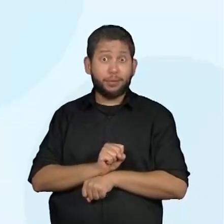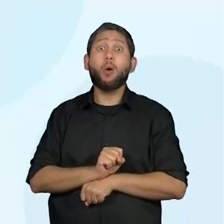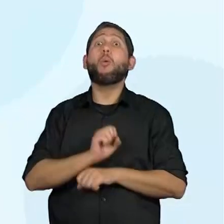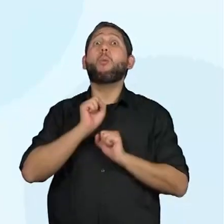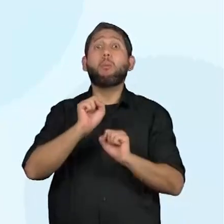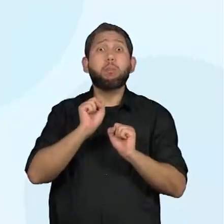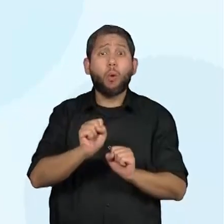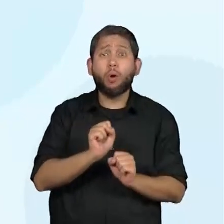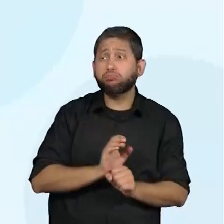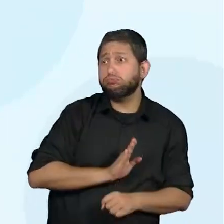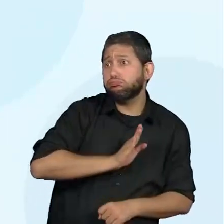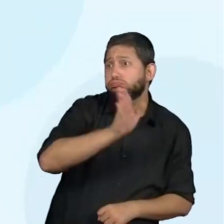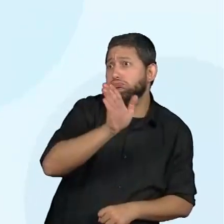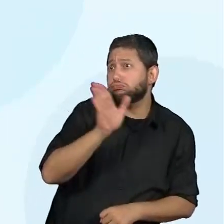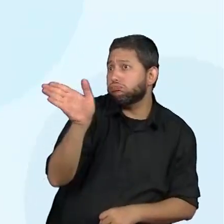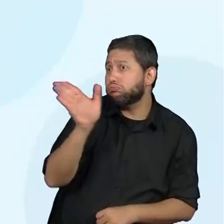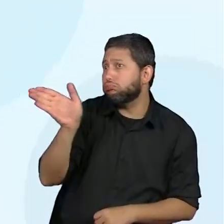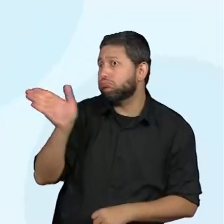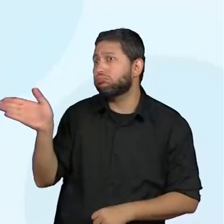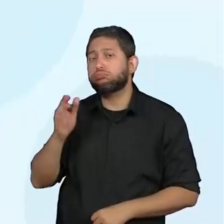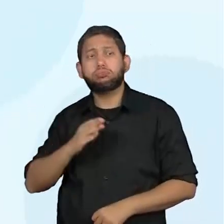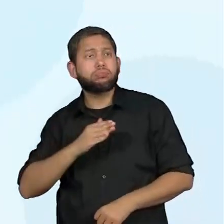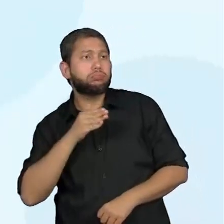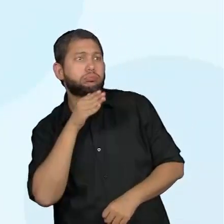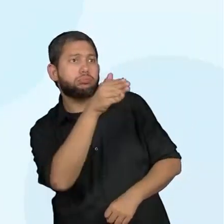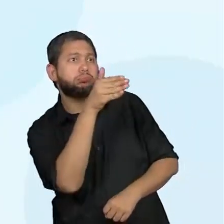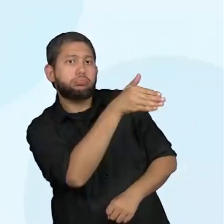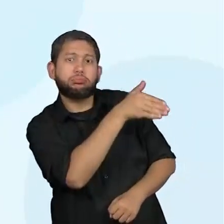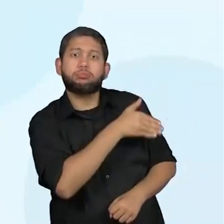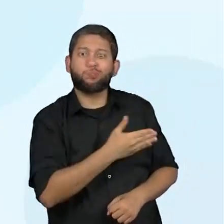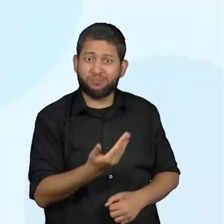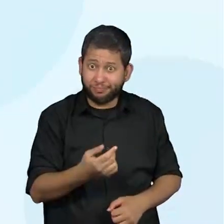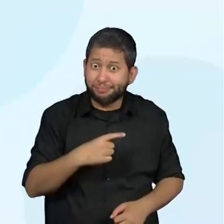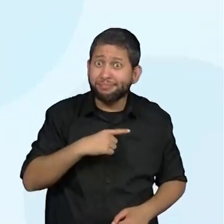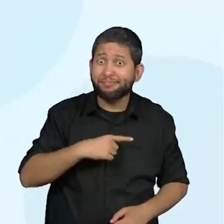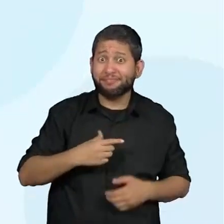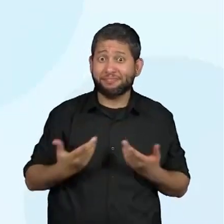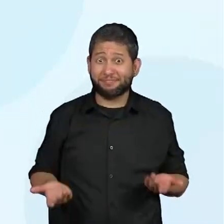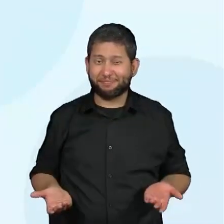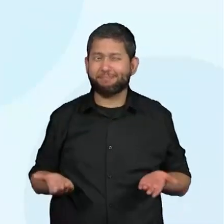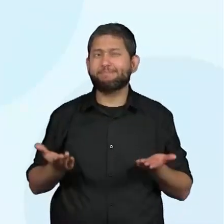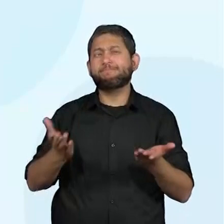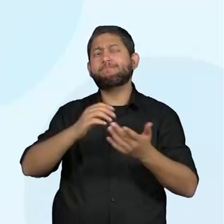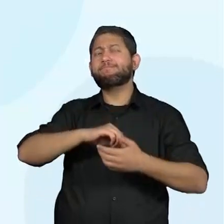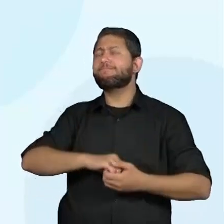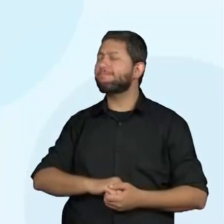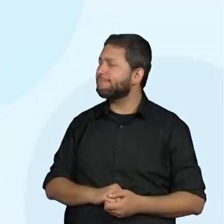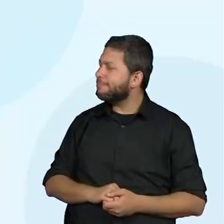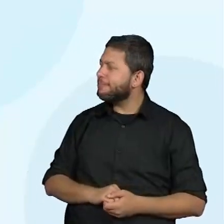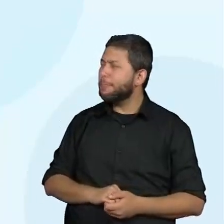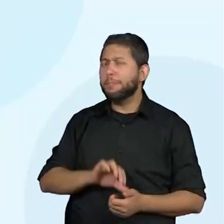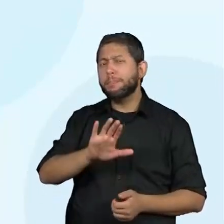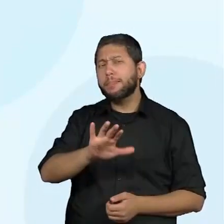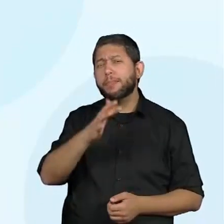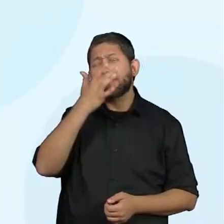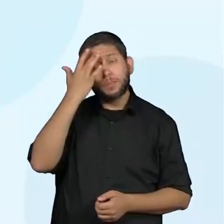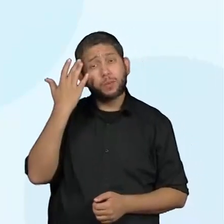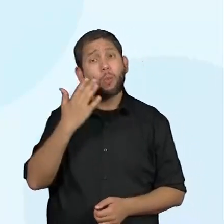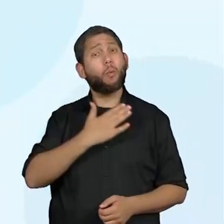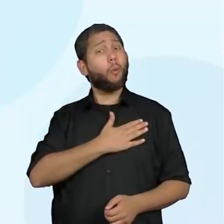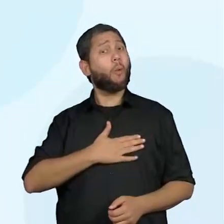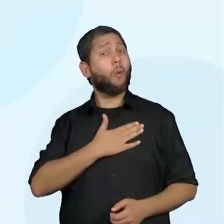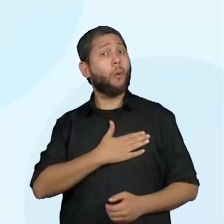em todas as partes do planeta, né, professora? Verdade, Pro. Mas geralmente o pessoal gosta